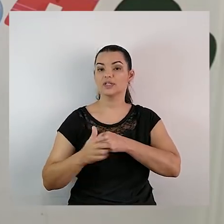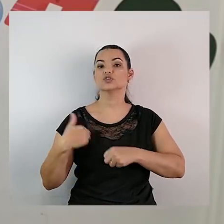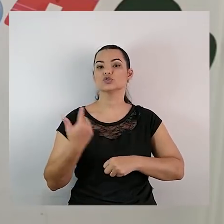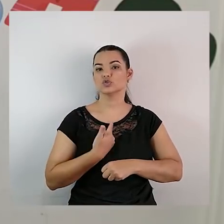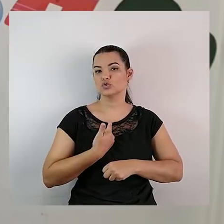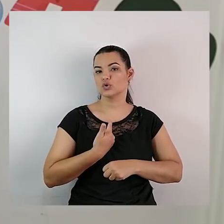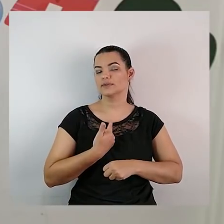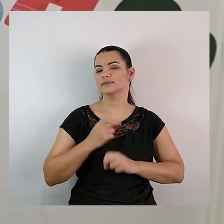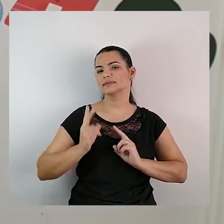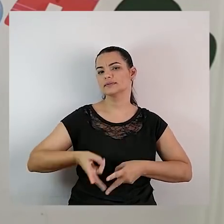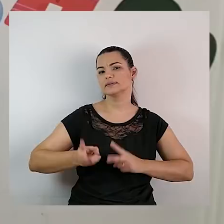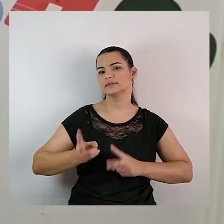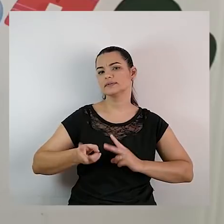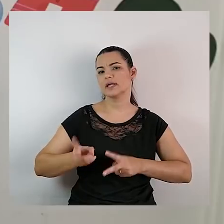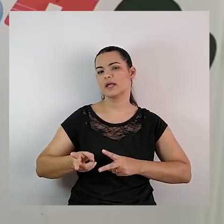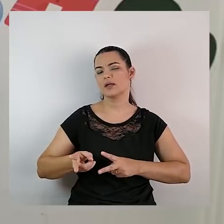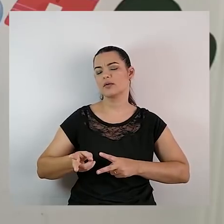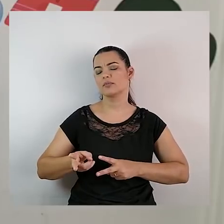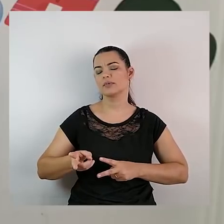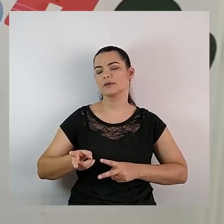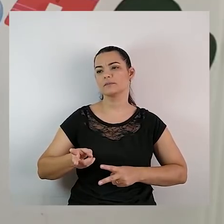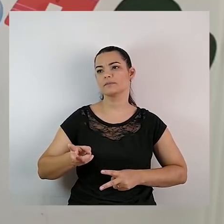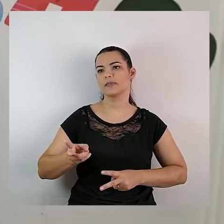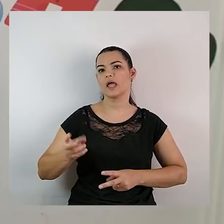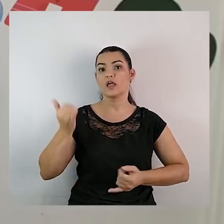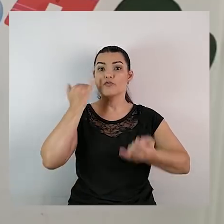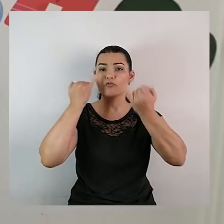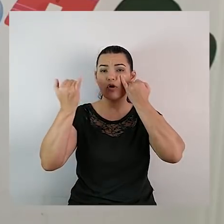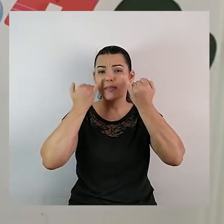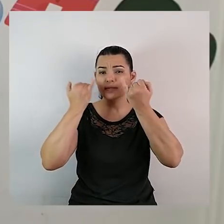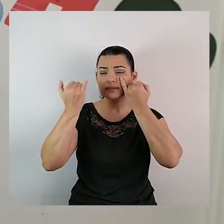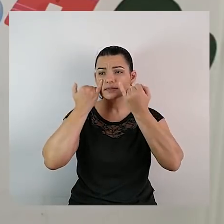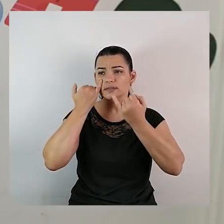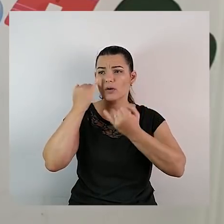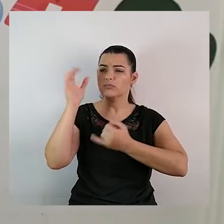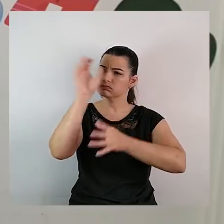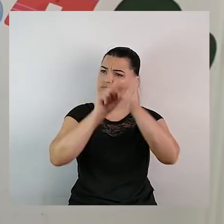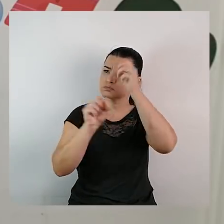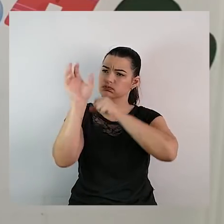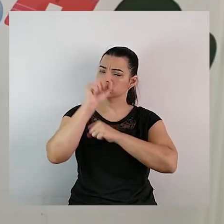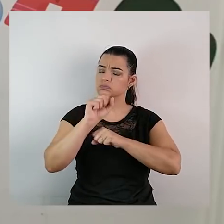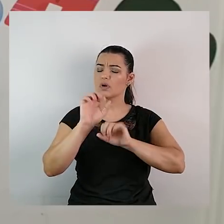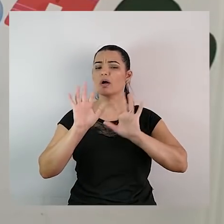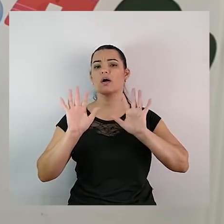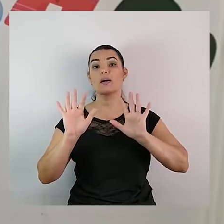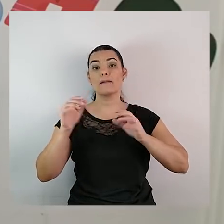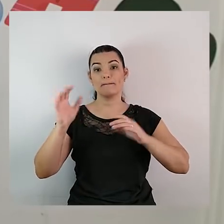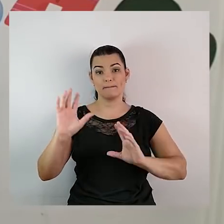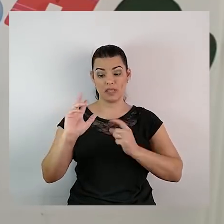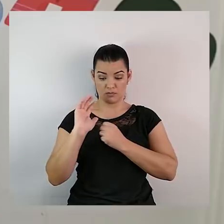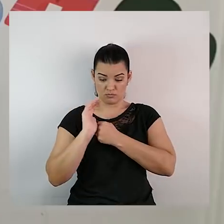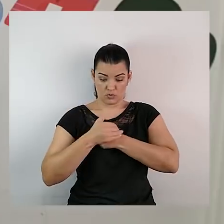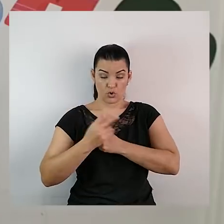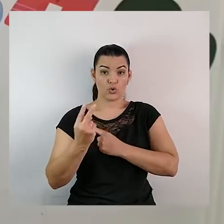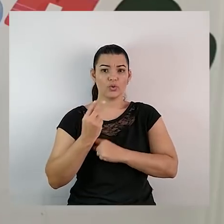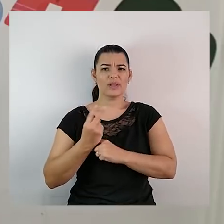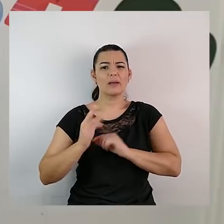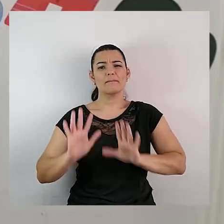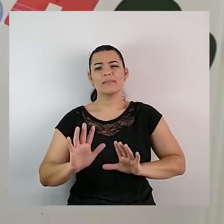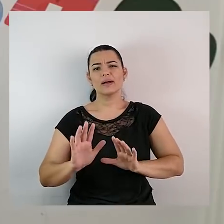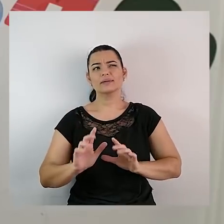medidas de proteção. Mas será que todas as pessoas já entenderam isso? Já